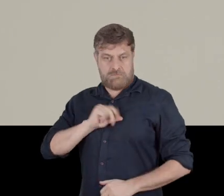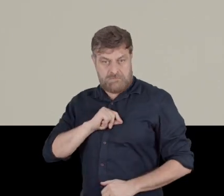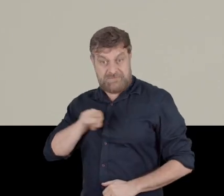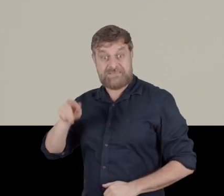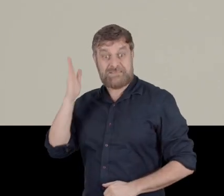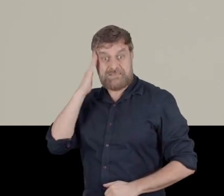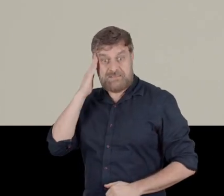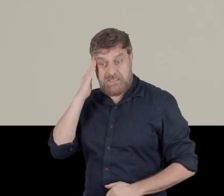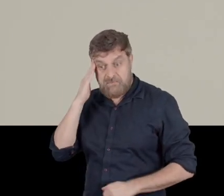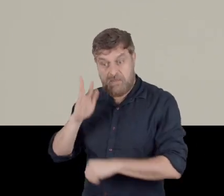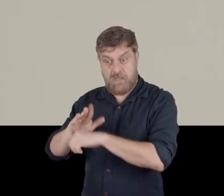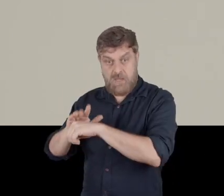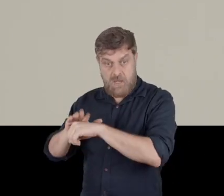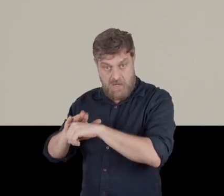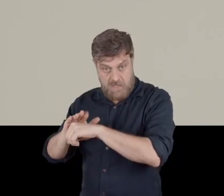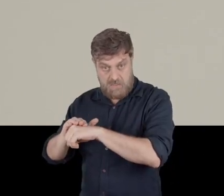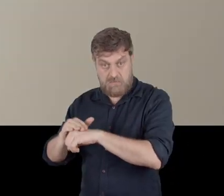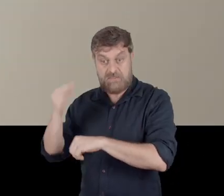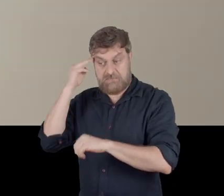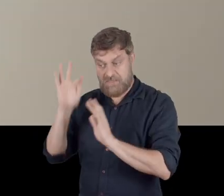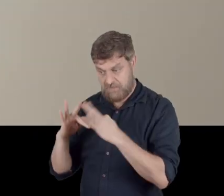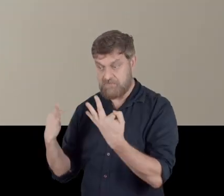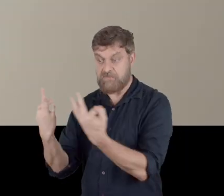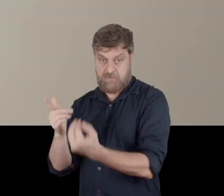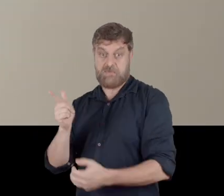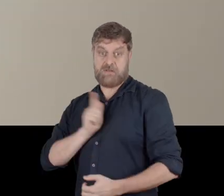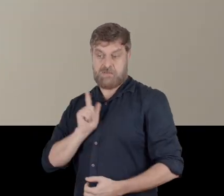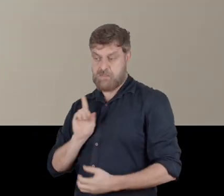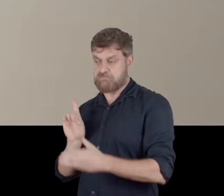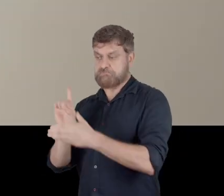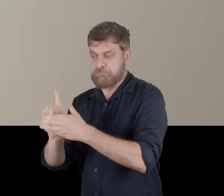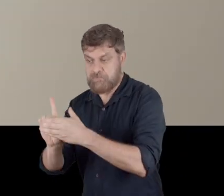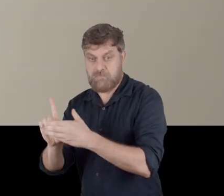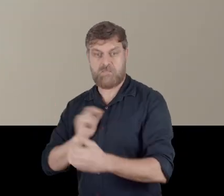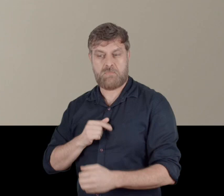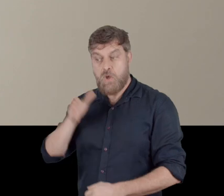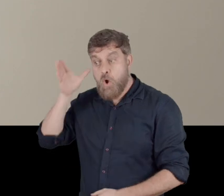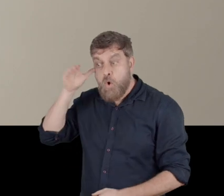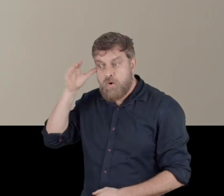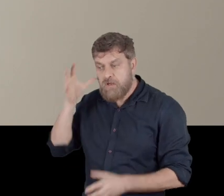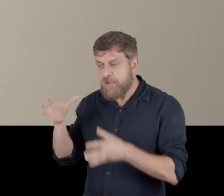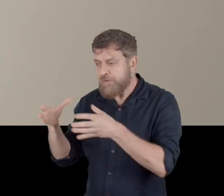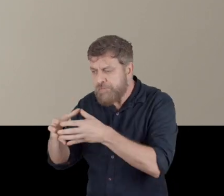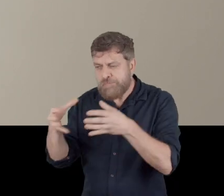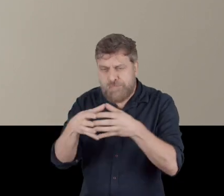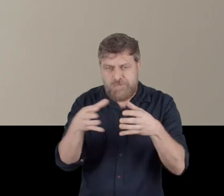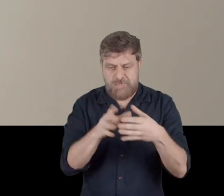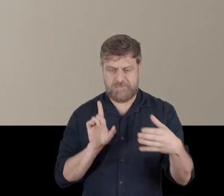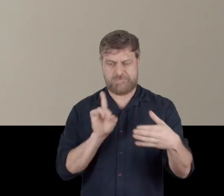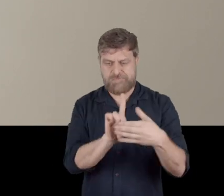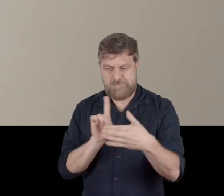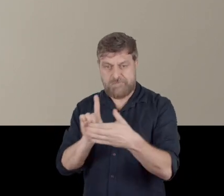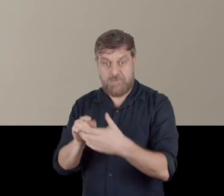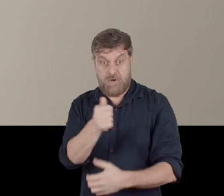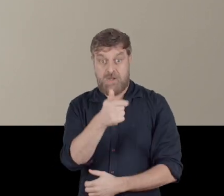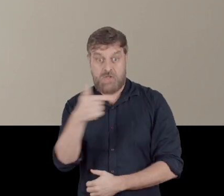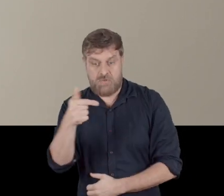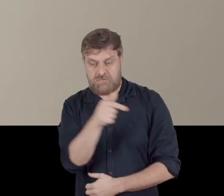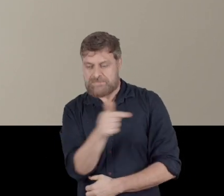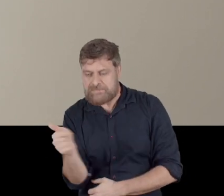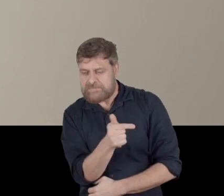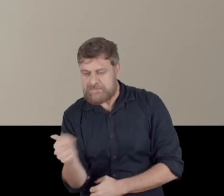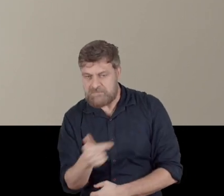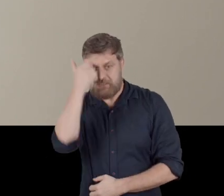os familiares com transtornos mentais graves. E uma coisa que é muito curiosa é que todo grupo que a gente faz, a cada 12 semanas,